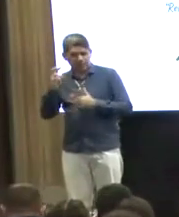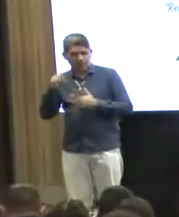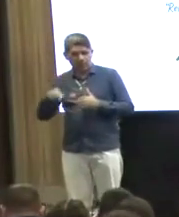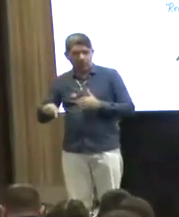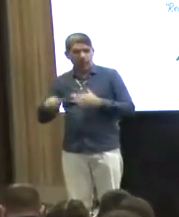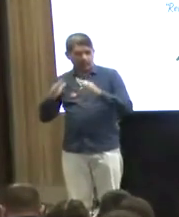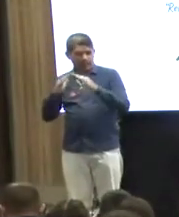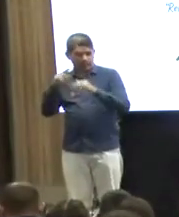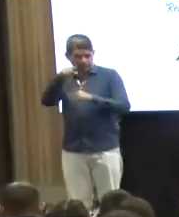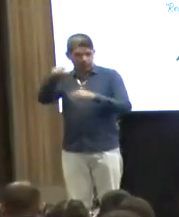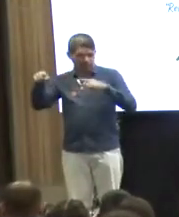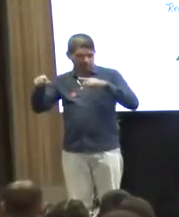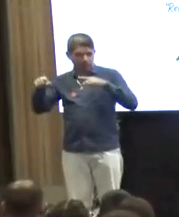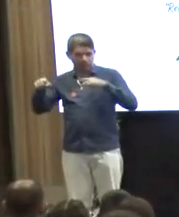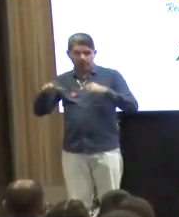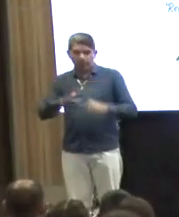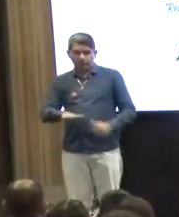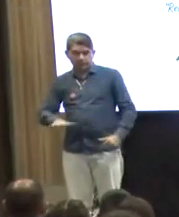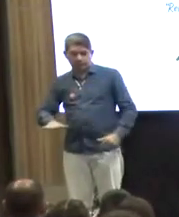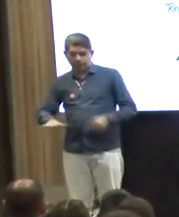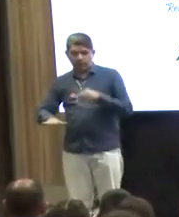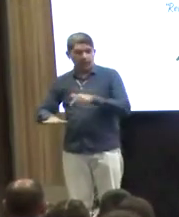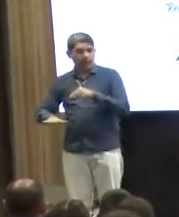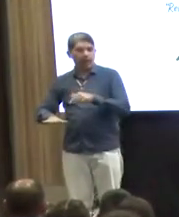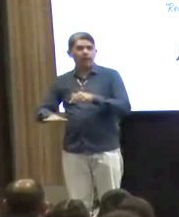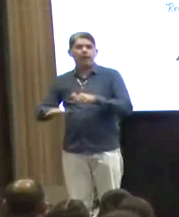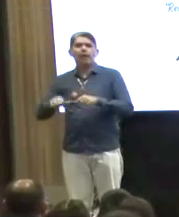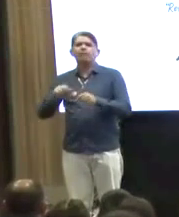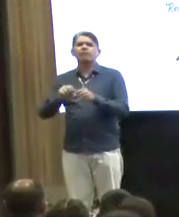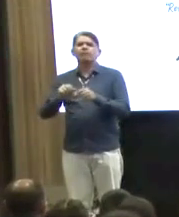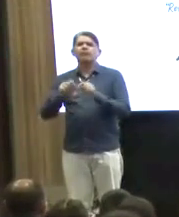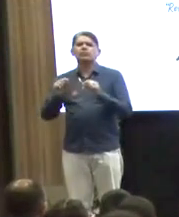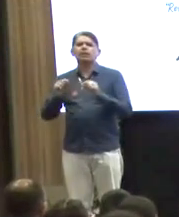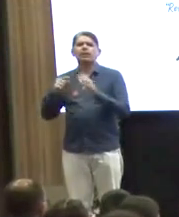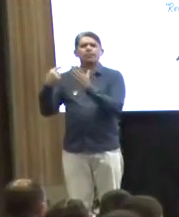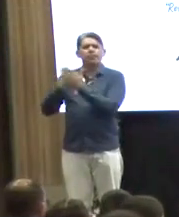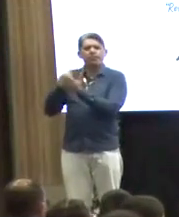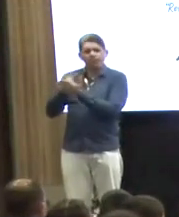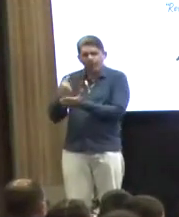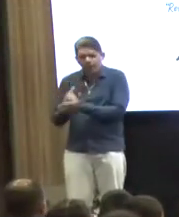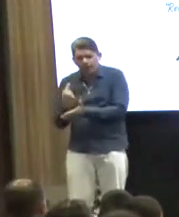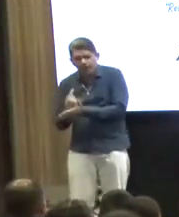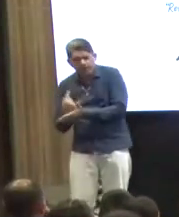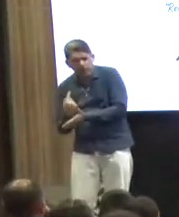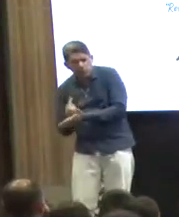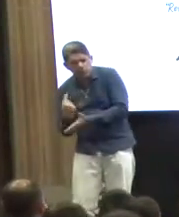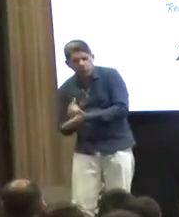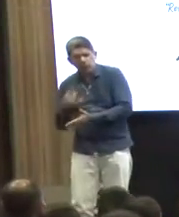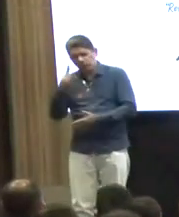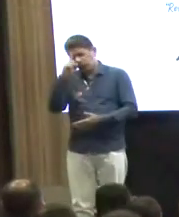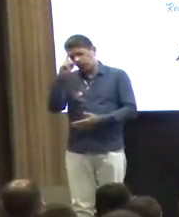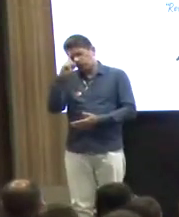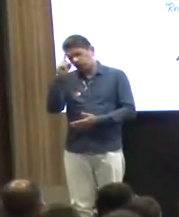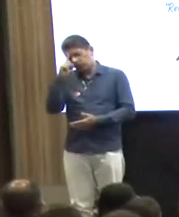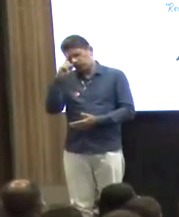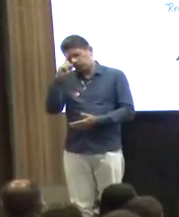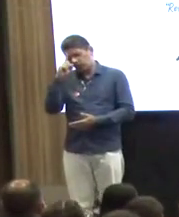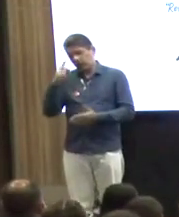agora. A criança está na fase do porquê. Ela faz, em média, 400 perguntas por dia sobre o porquê. Na segunda pergunta, você já está em